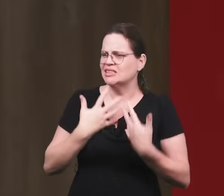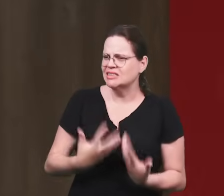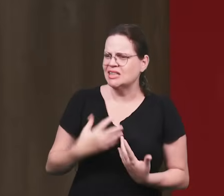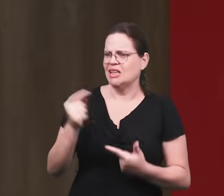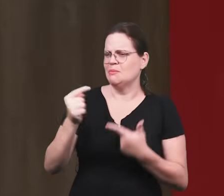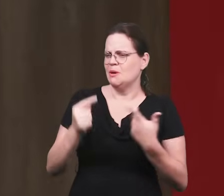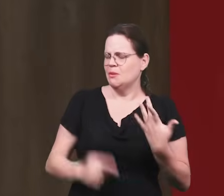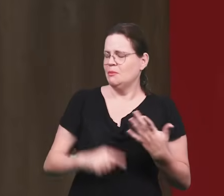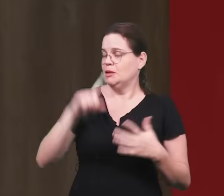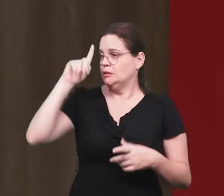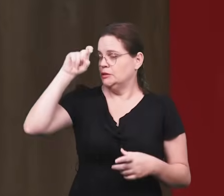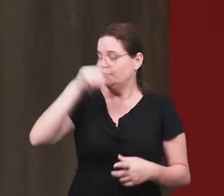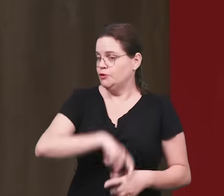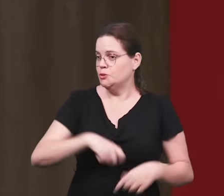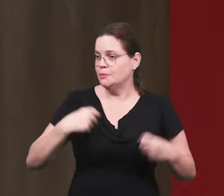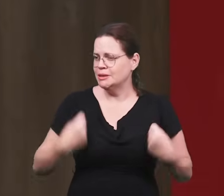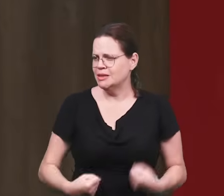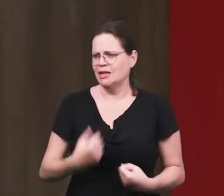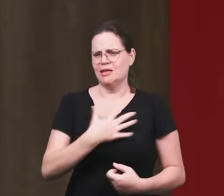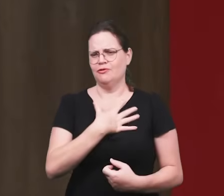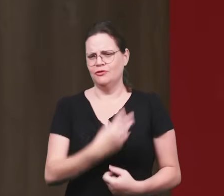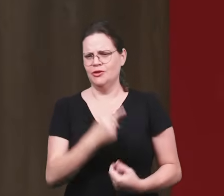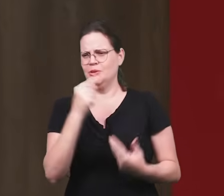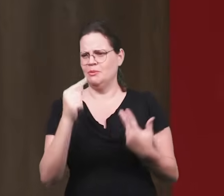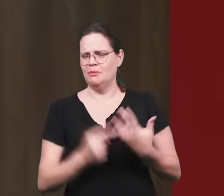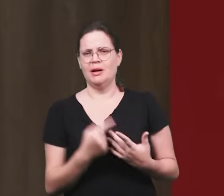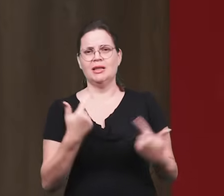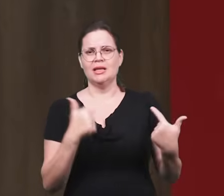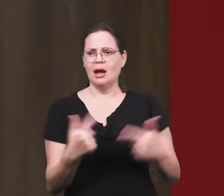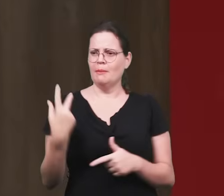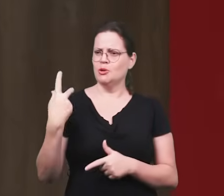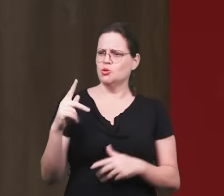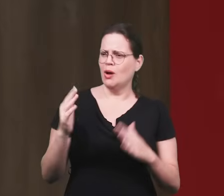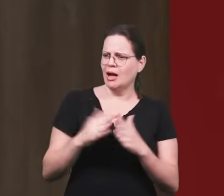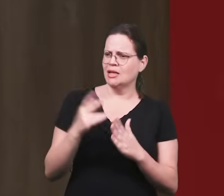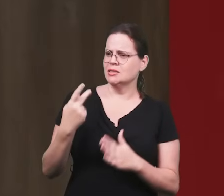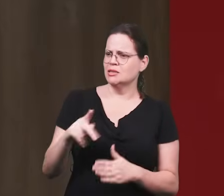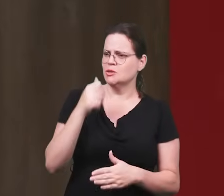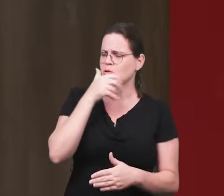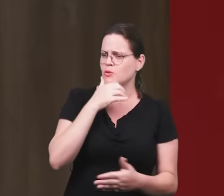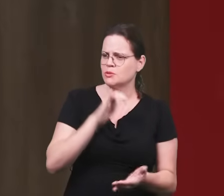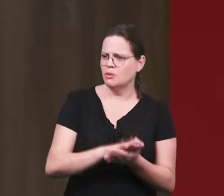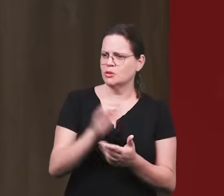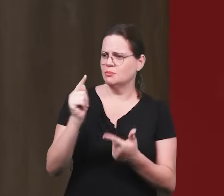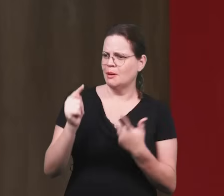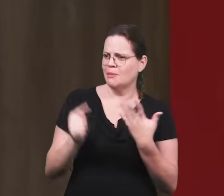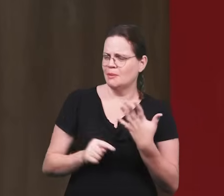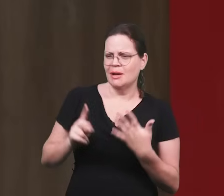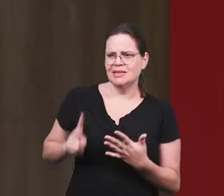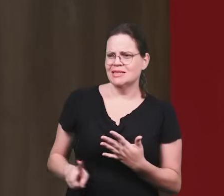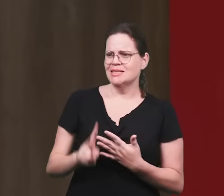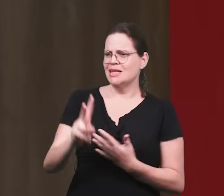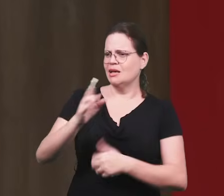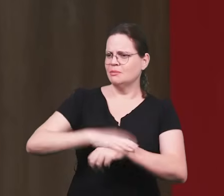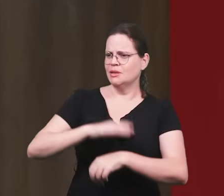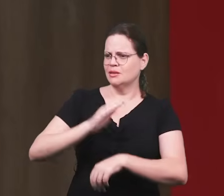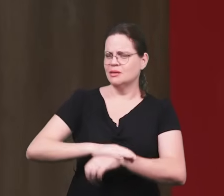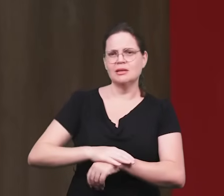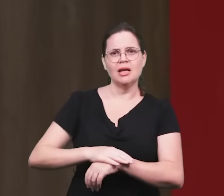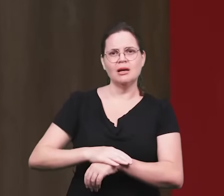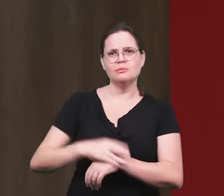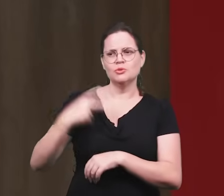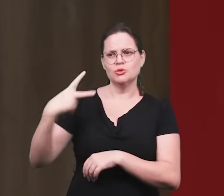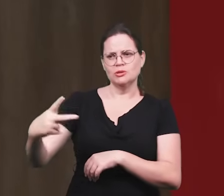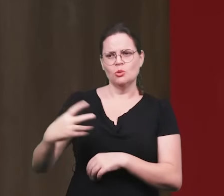uma rotina tão pesada com os filhos, com o trabalho, com a sua casa, com o marido, e você dedica tanto tempo no trabalho da